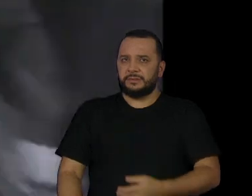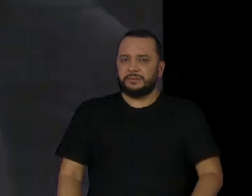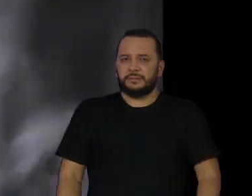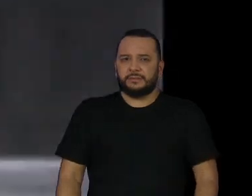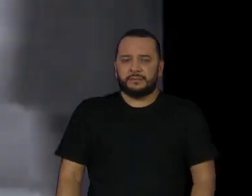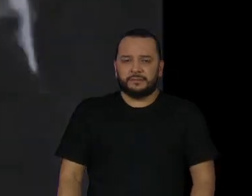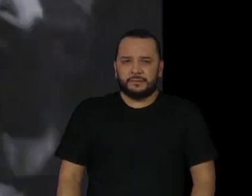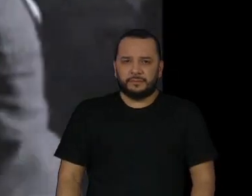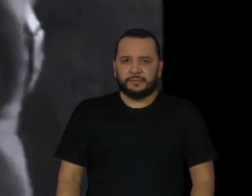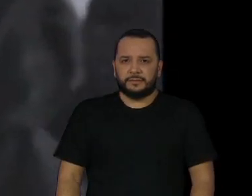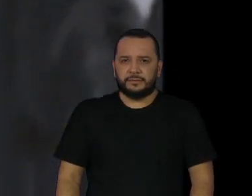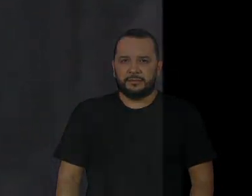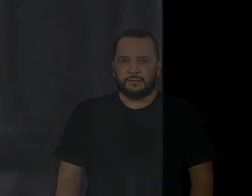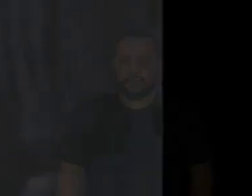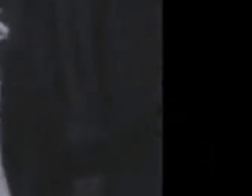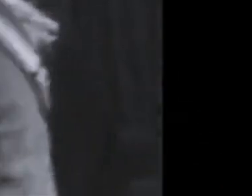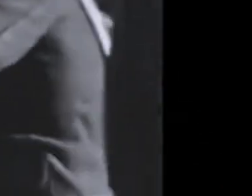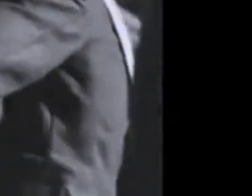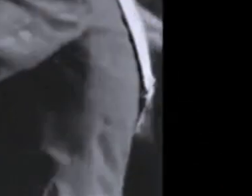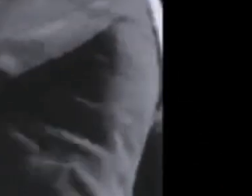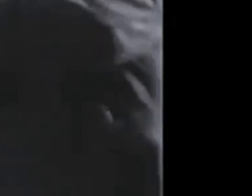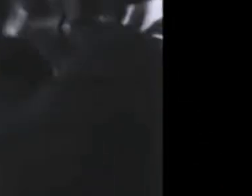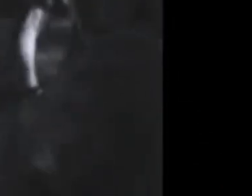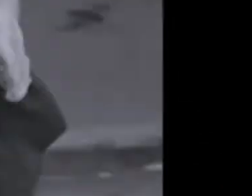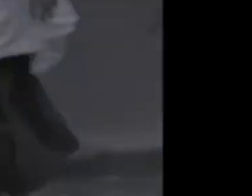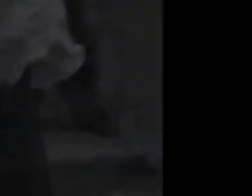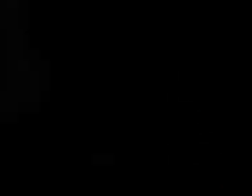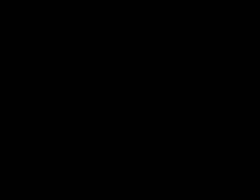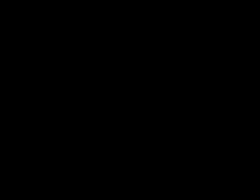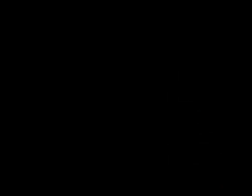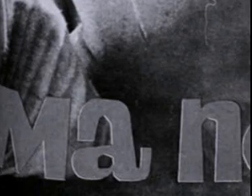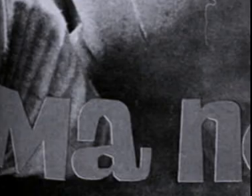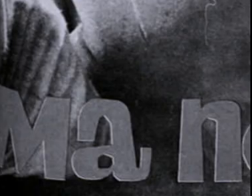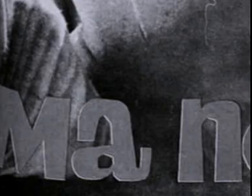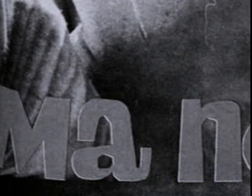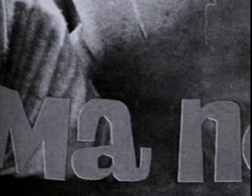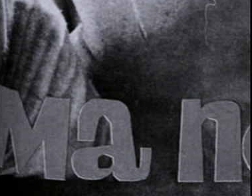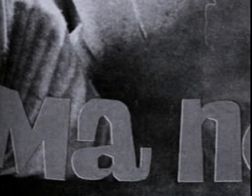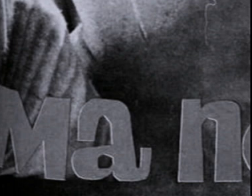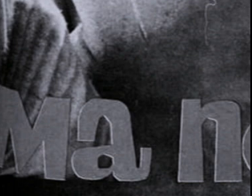Francisco! Lira! Lira!